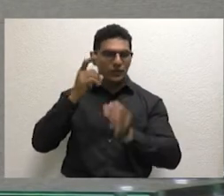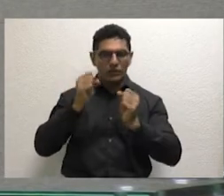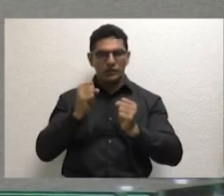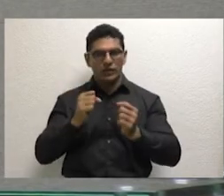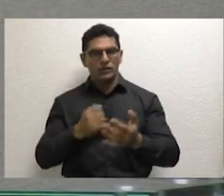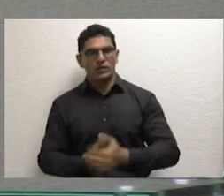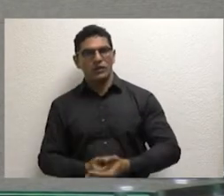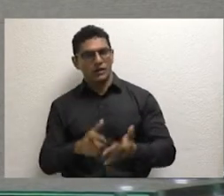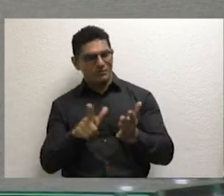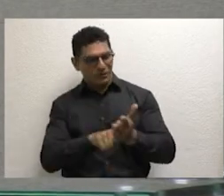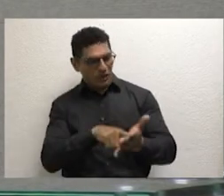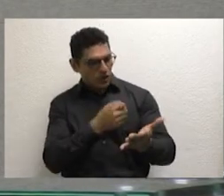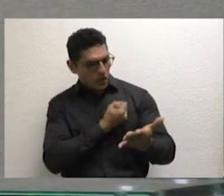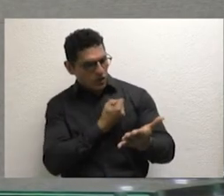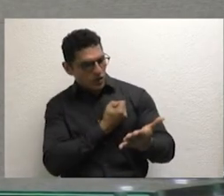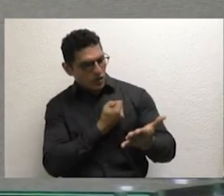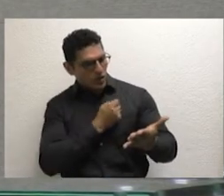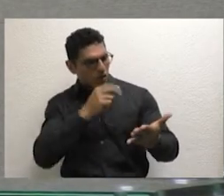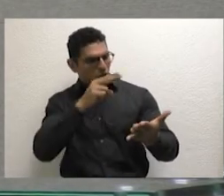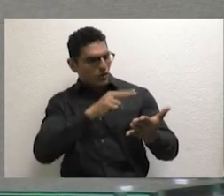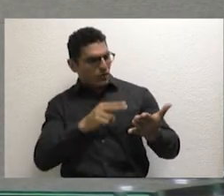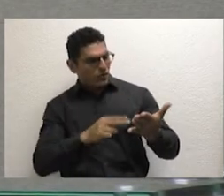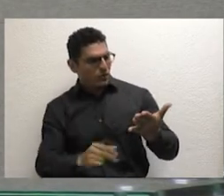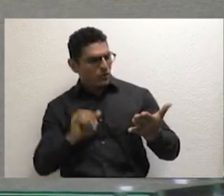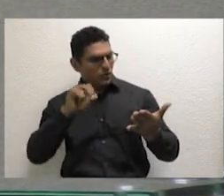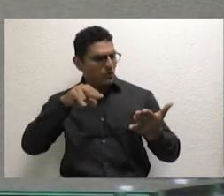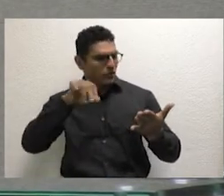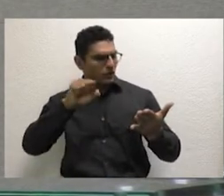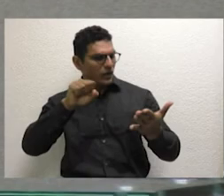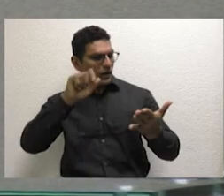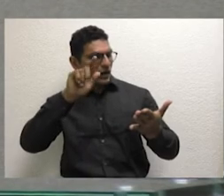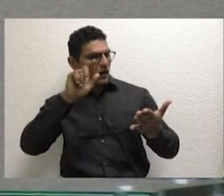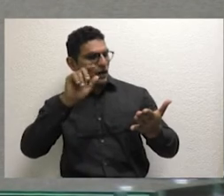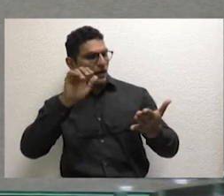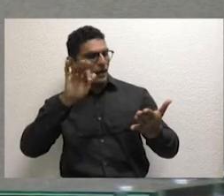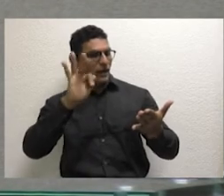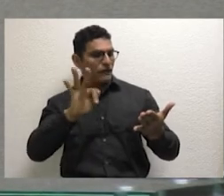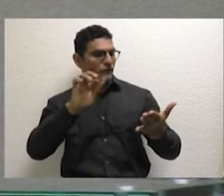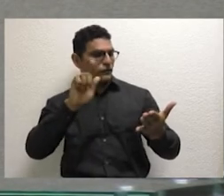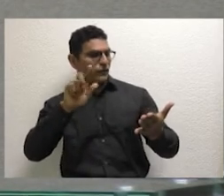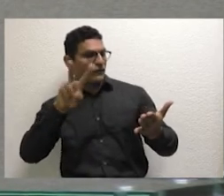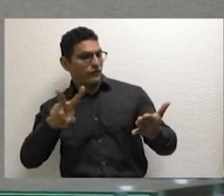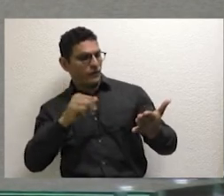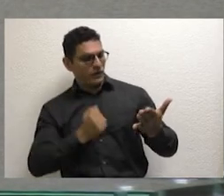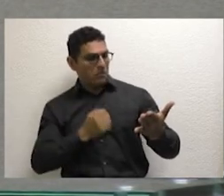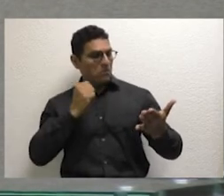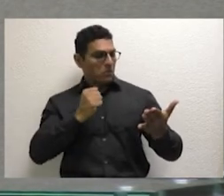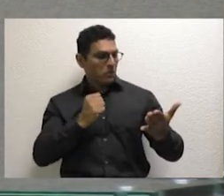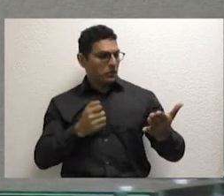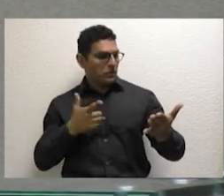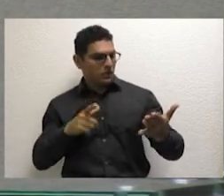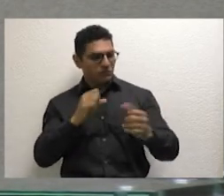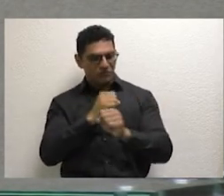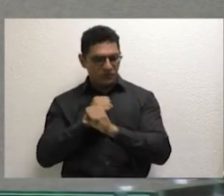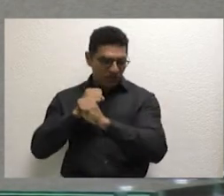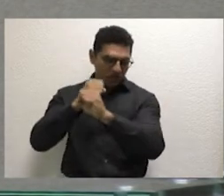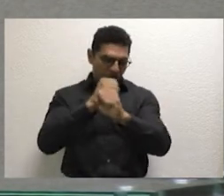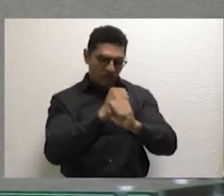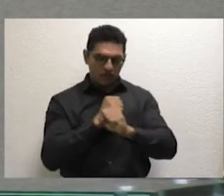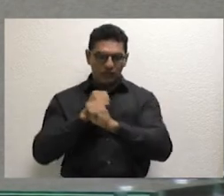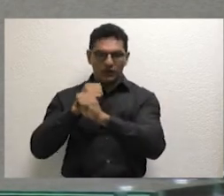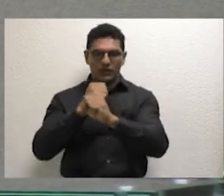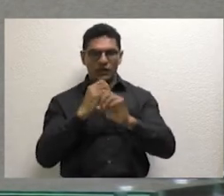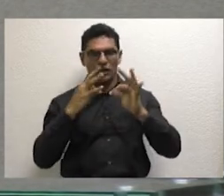com base em números de uma instituição isenta poder defender aquilo que